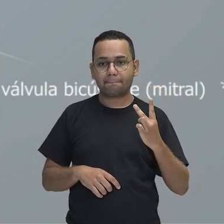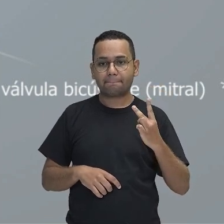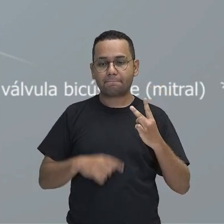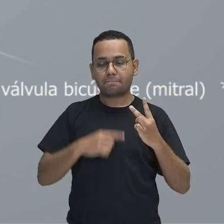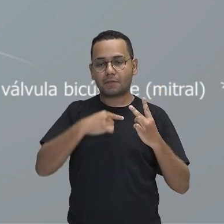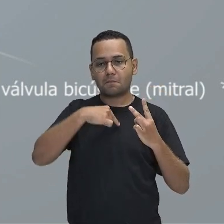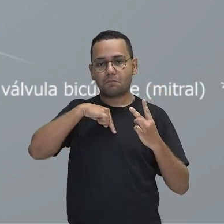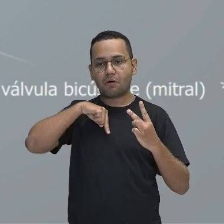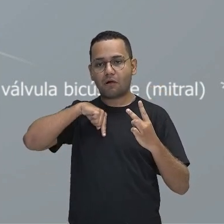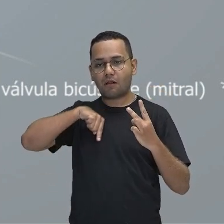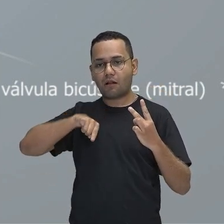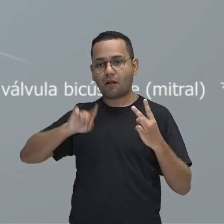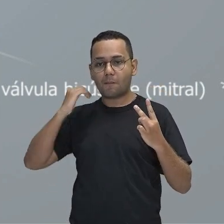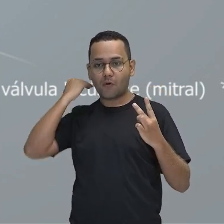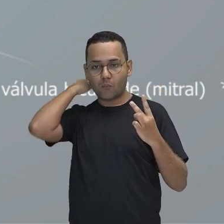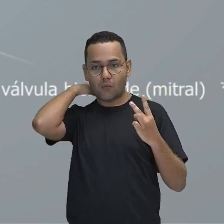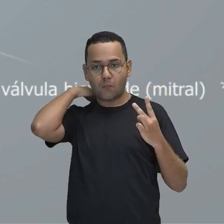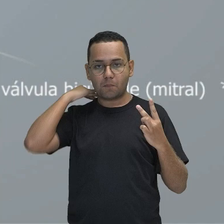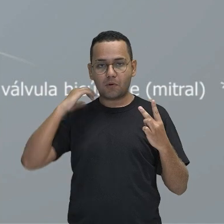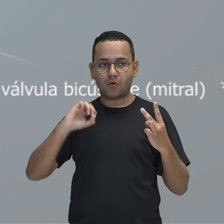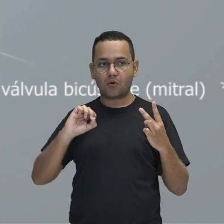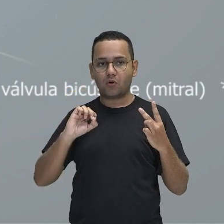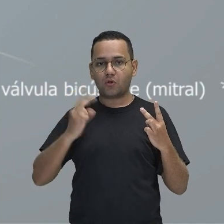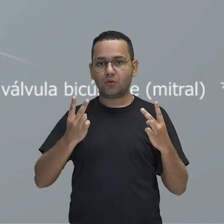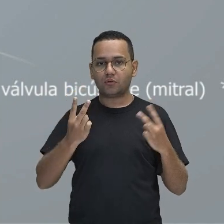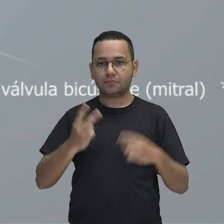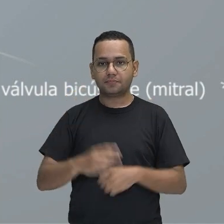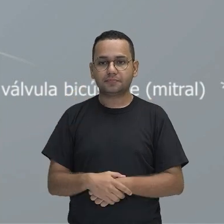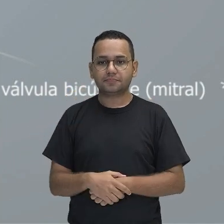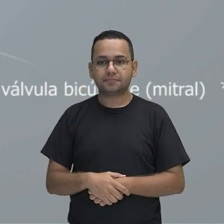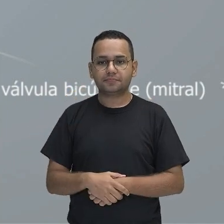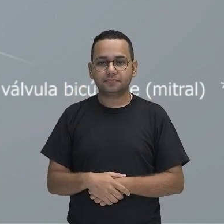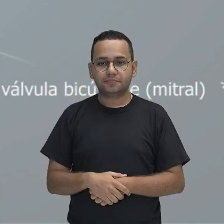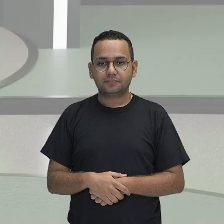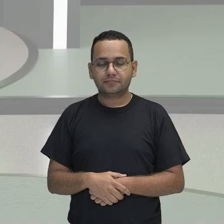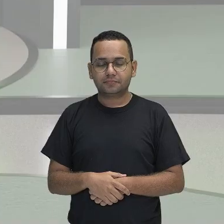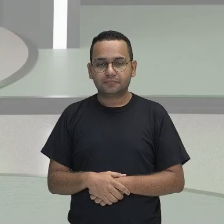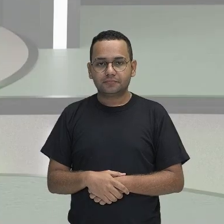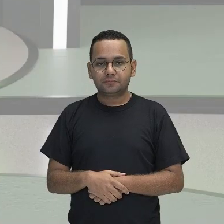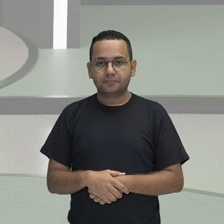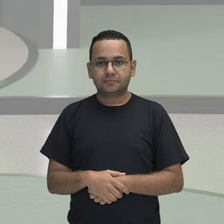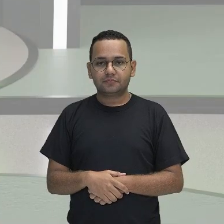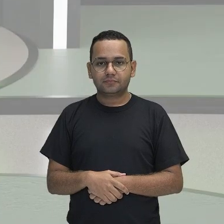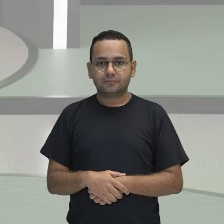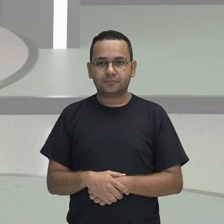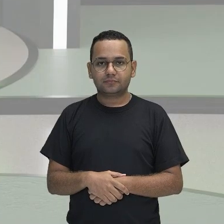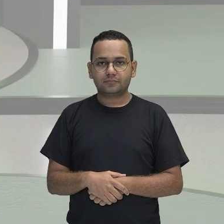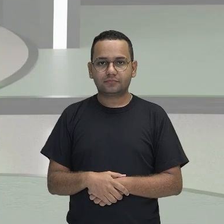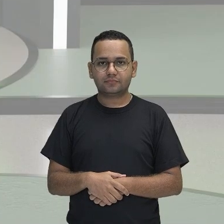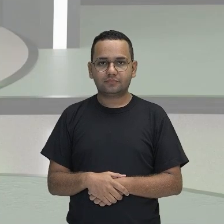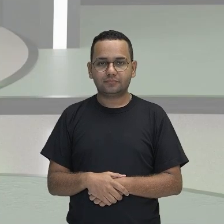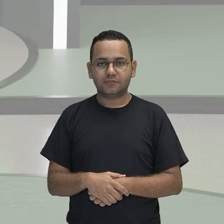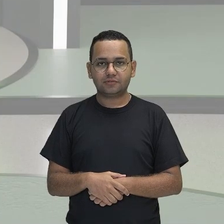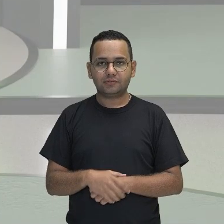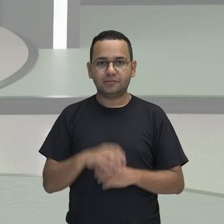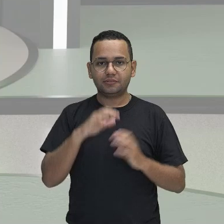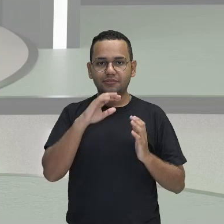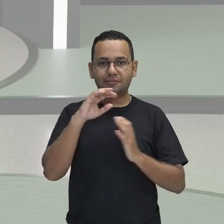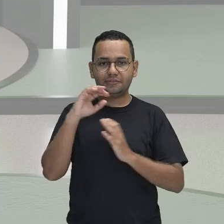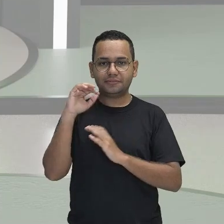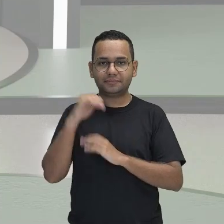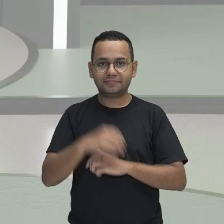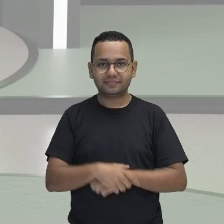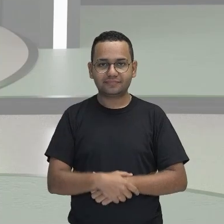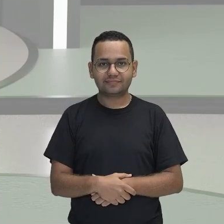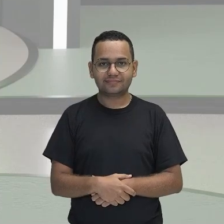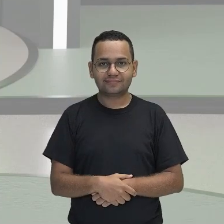pulmonares levam sangue rico em oxigênio. E agora, nessa nossa animação,